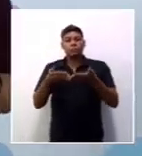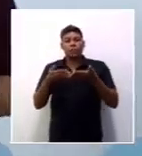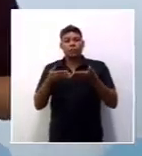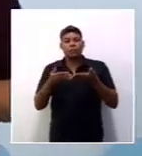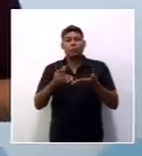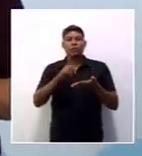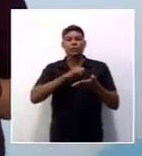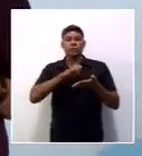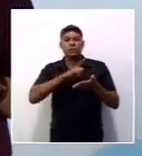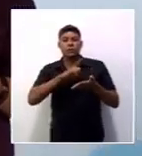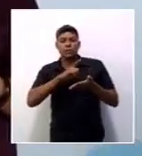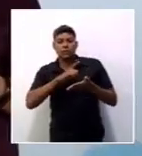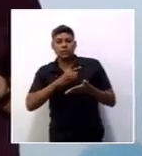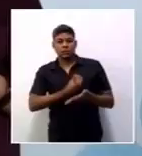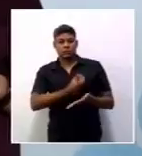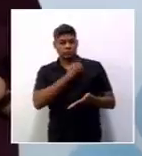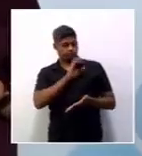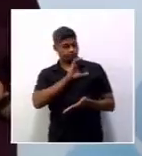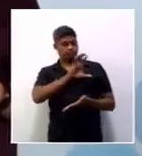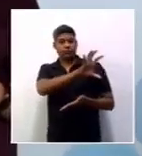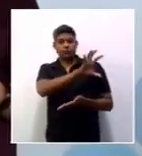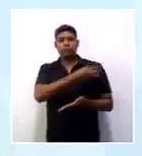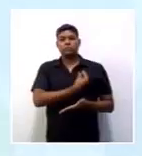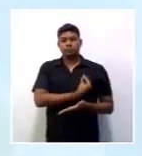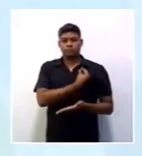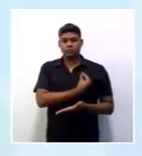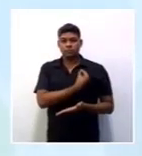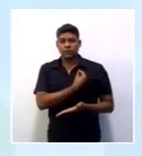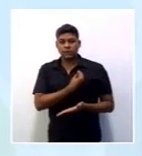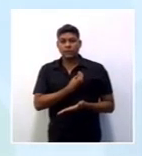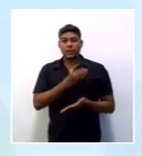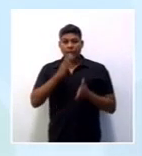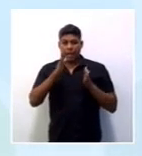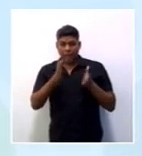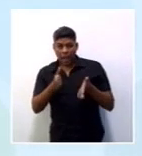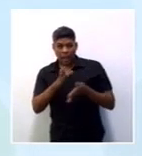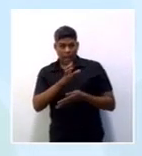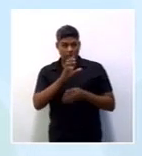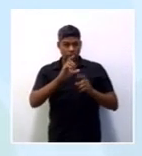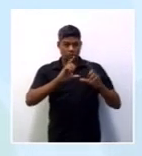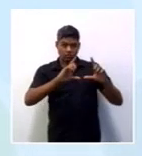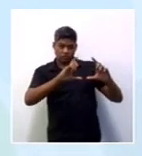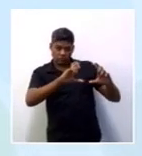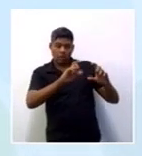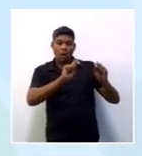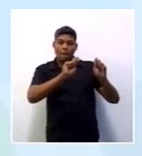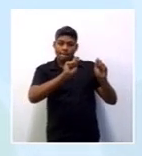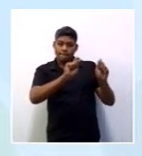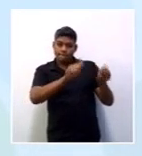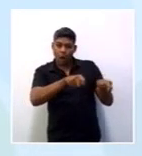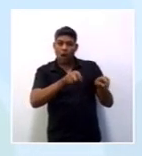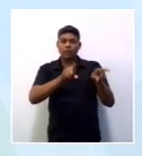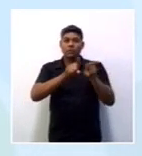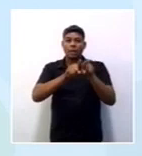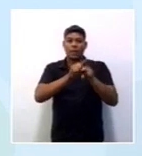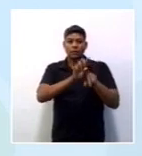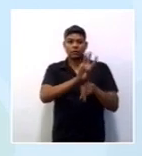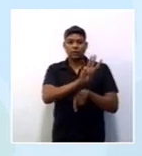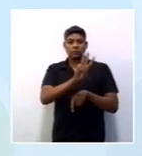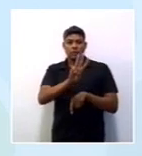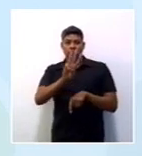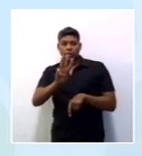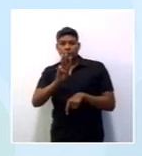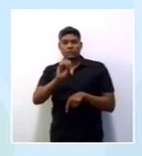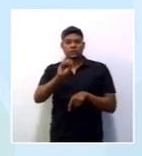colocar na tela um QR Code para vocês, tá? Quem não puder acessar o QR Code, vocês também podem acessar pelo site do SED,